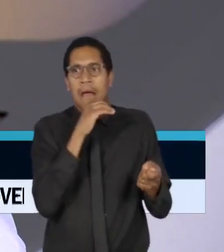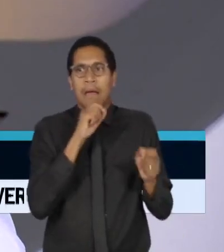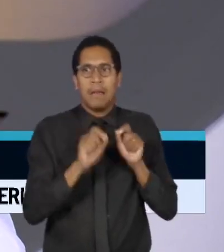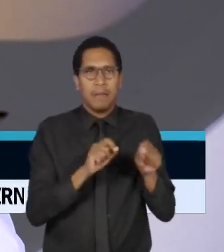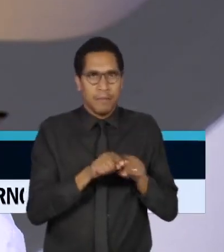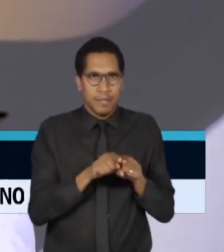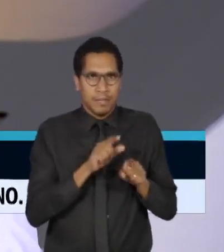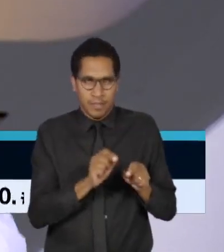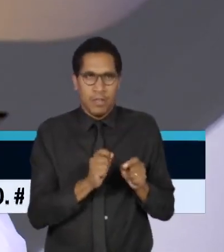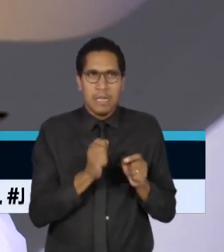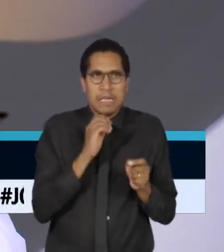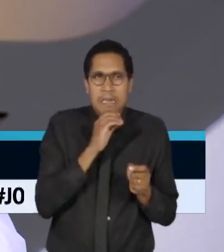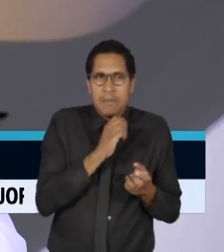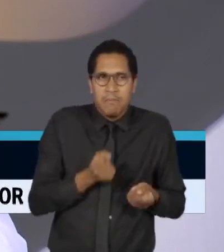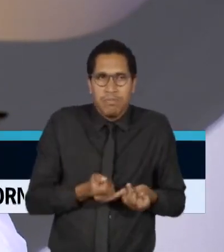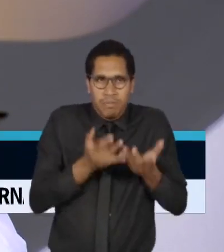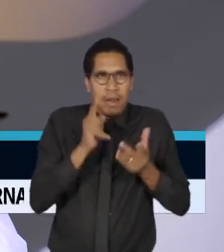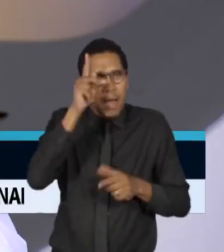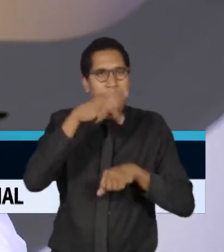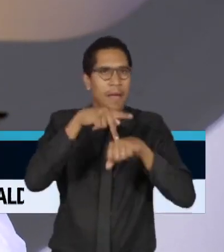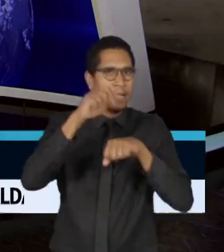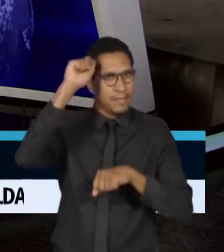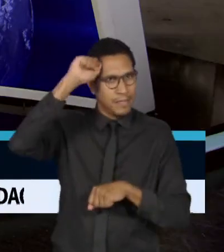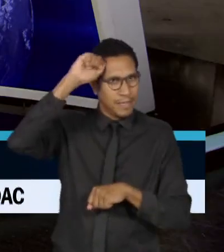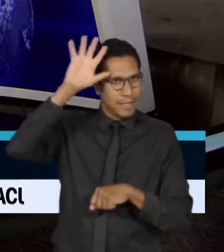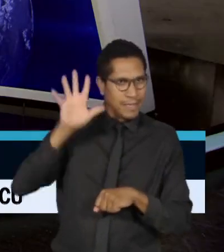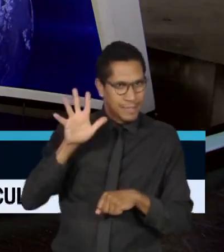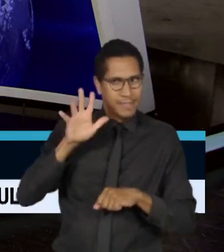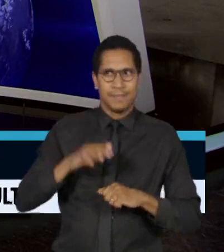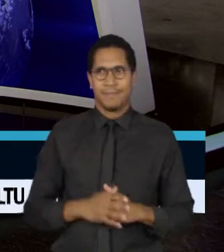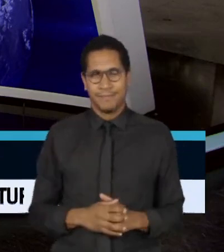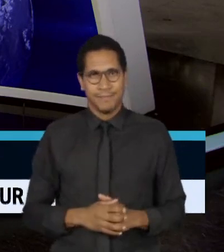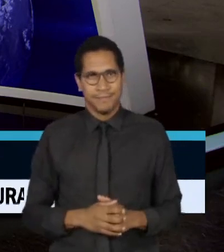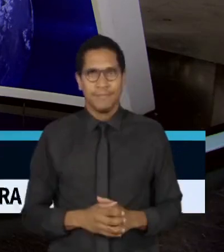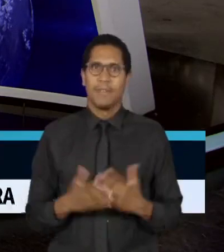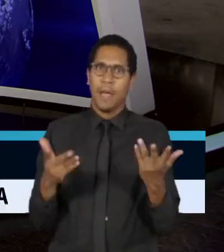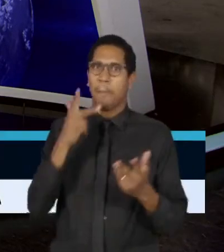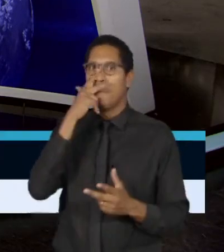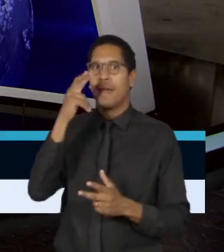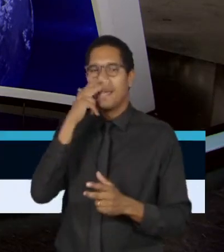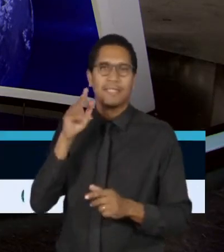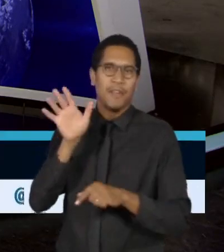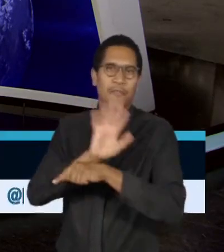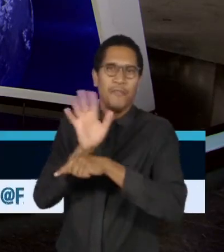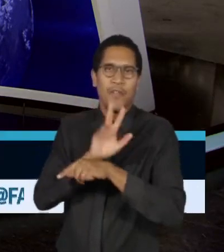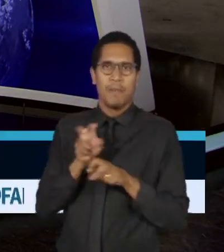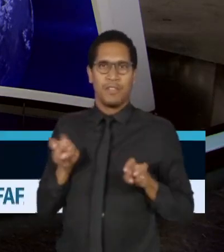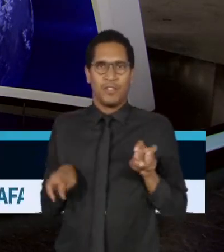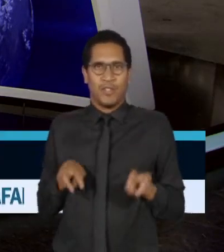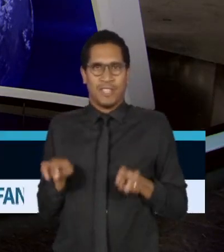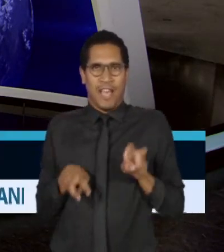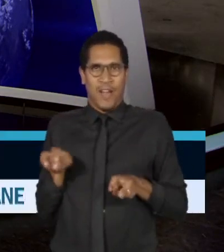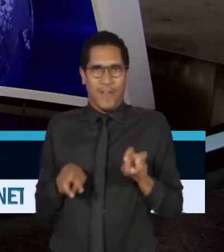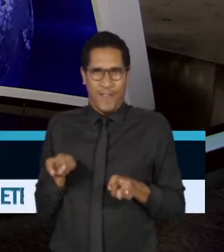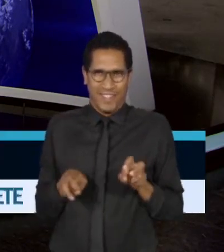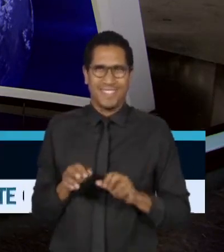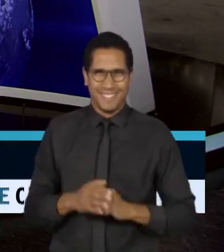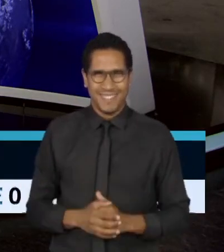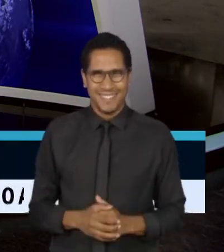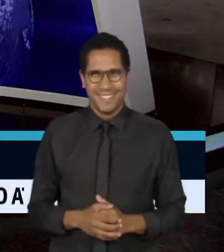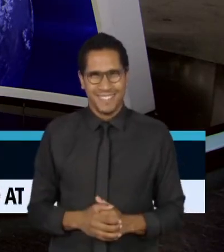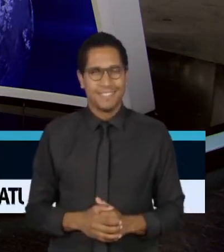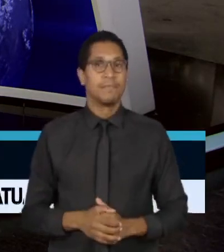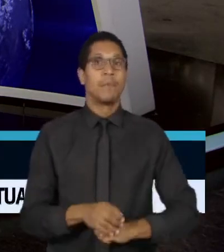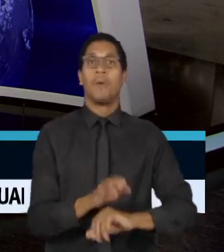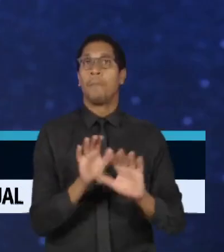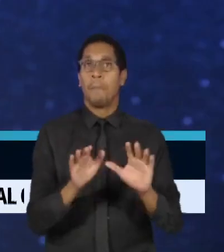Então, isso é possível, sem dúvida. É um Jurassic Park sem muita graça. É. Agora, doutor João, de quantos alertas